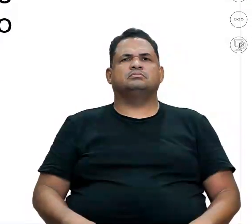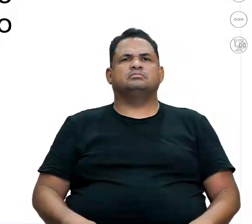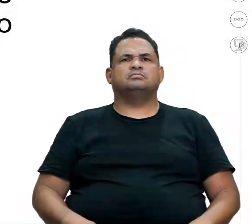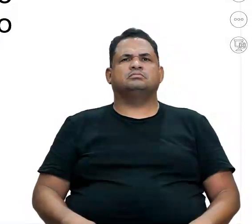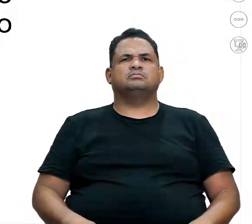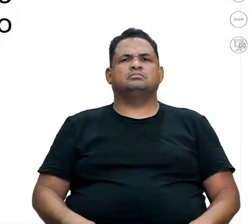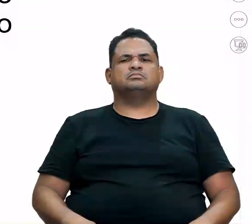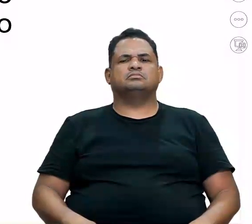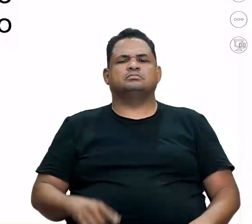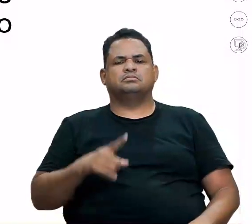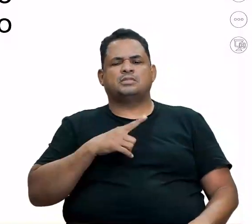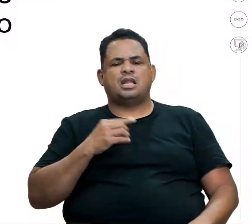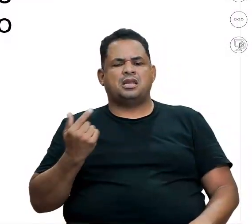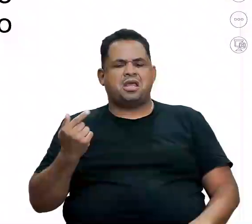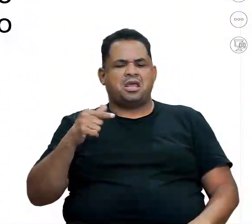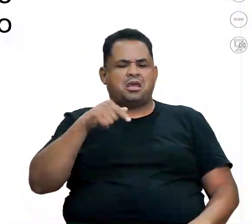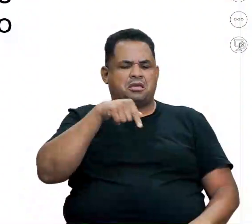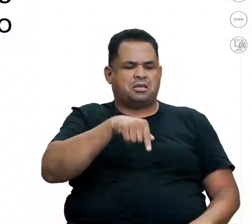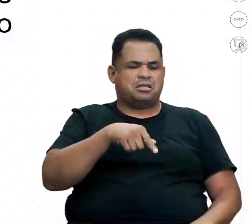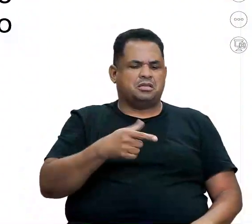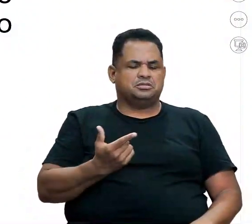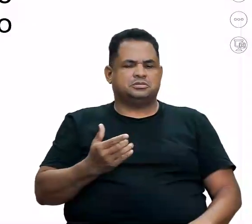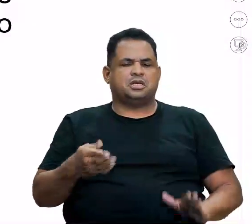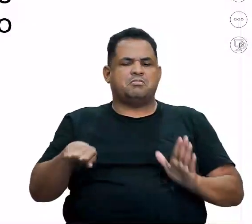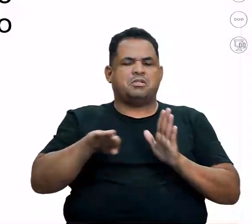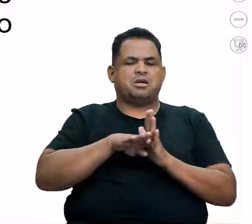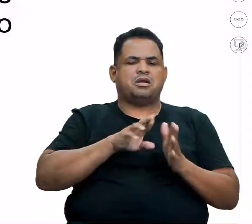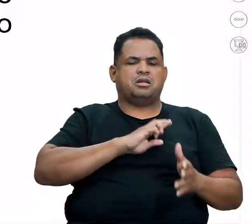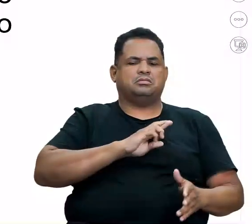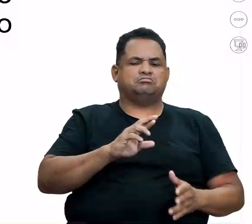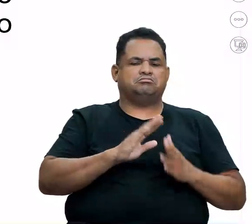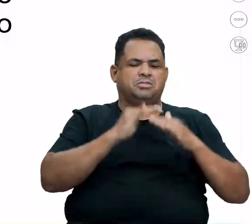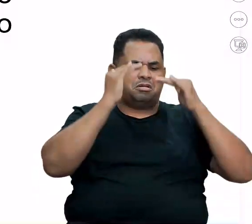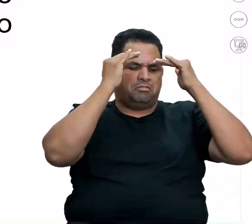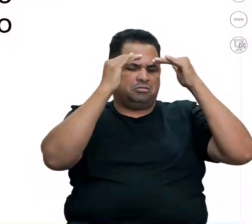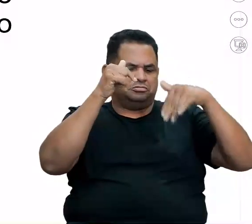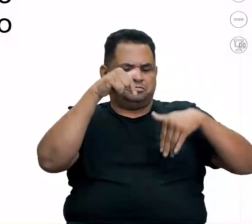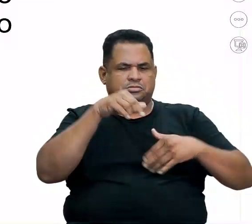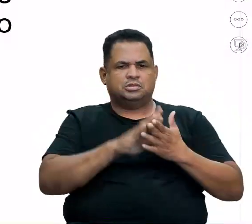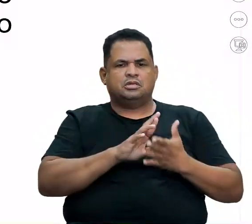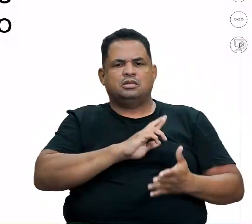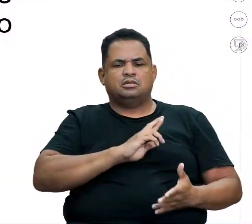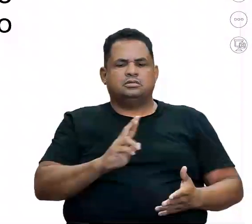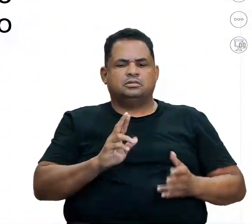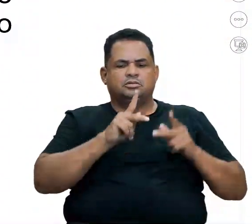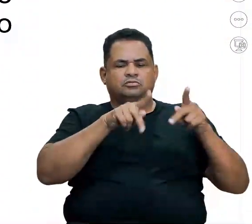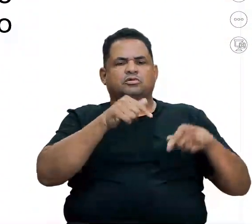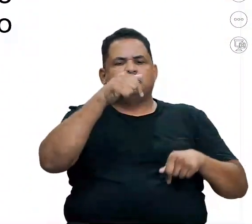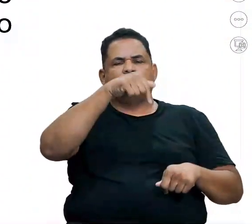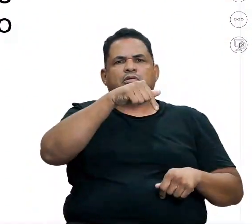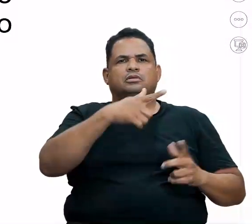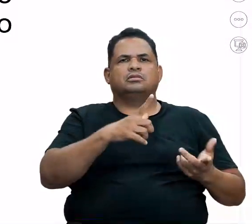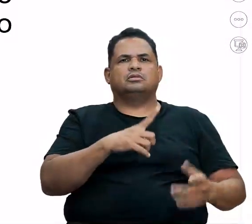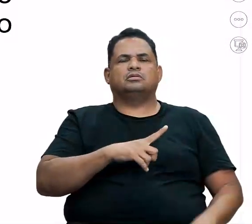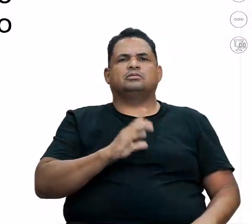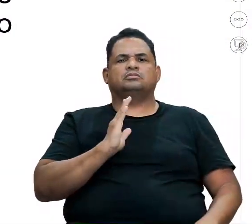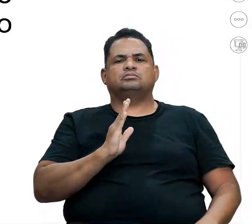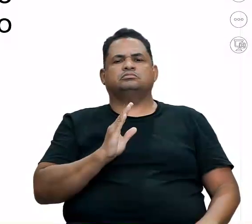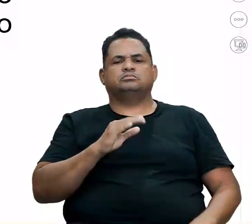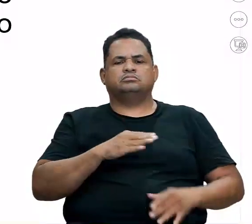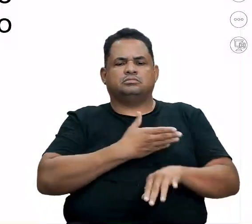trazer uma religião para esses povos, não respeitaram a religião dos povos daqui, os